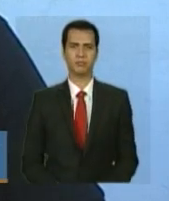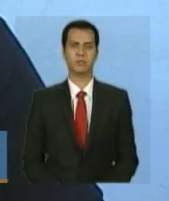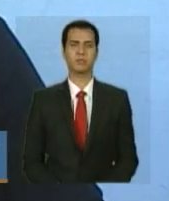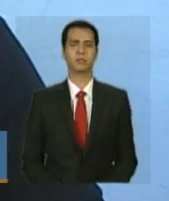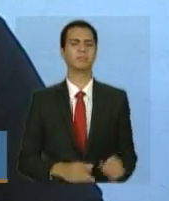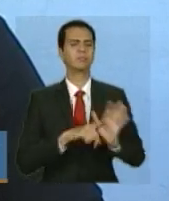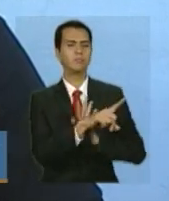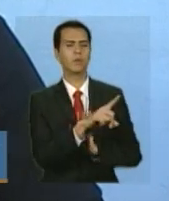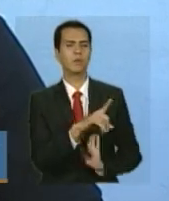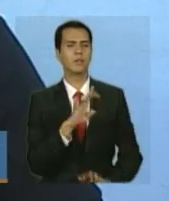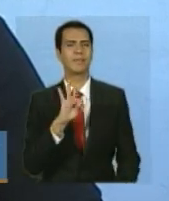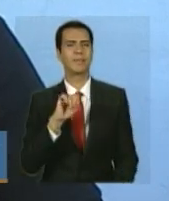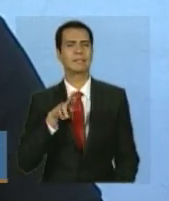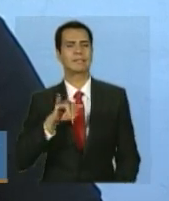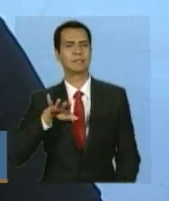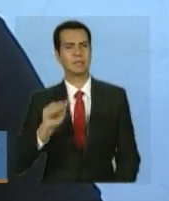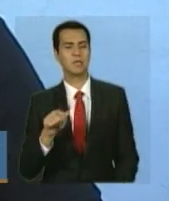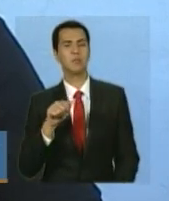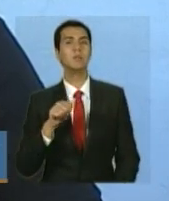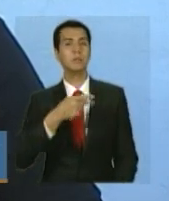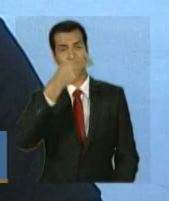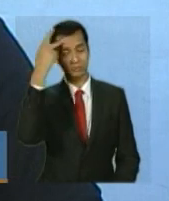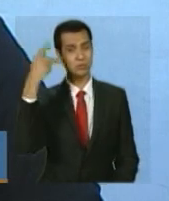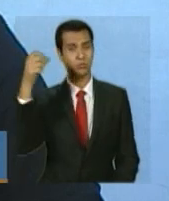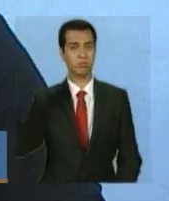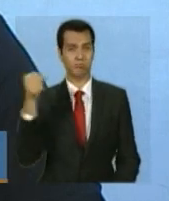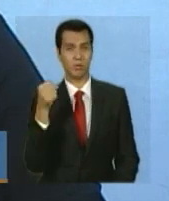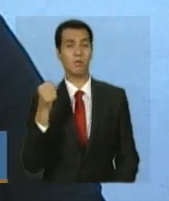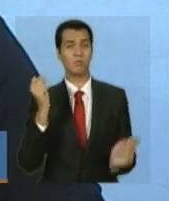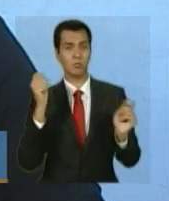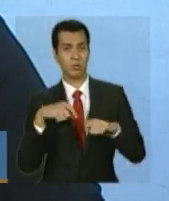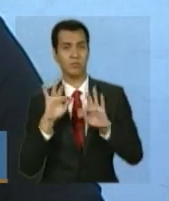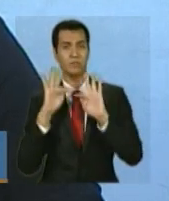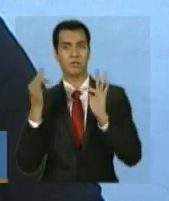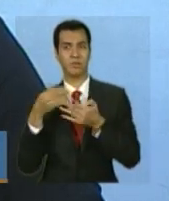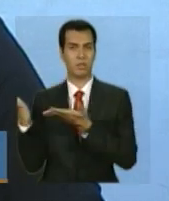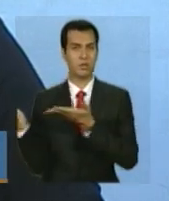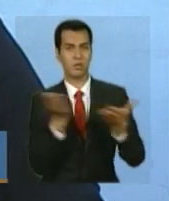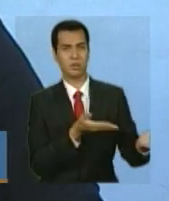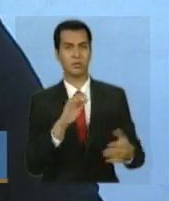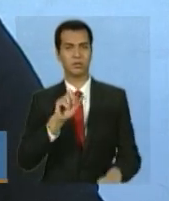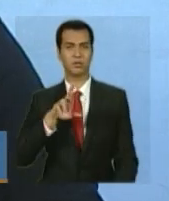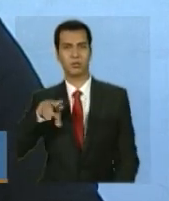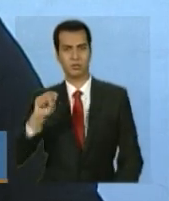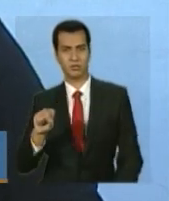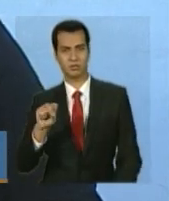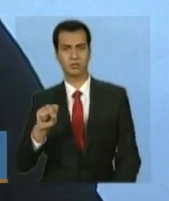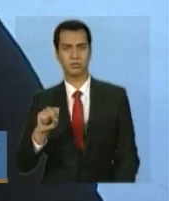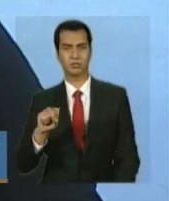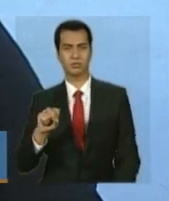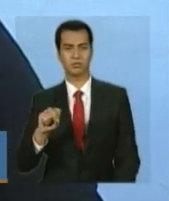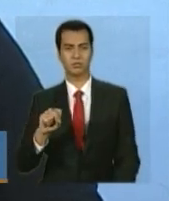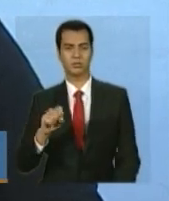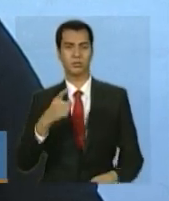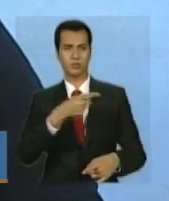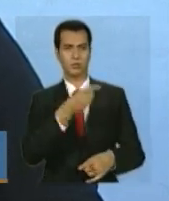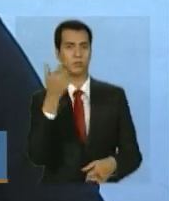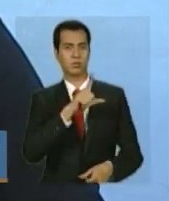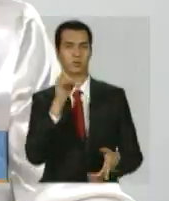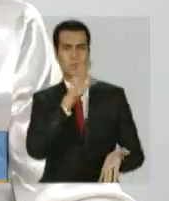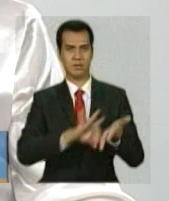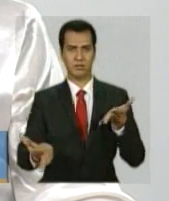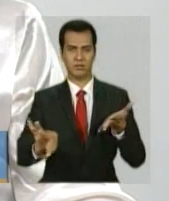pode encaminhar a família para o Centro de Referência de Assistência Social, CRAS, no caso, né, mais próximo para fazer esse